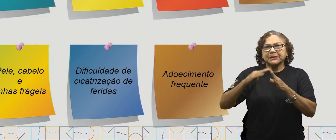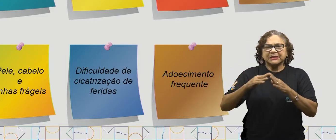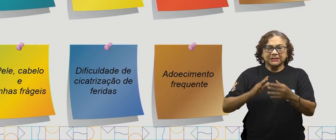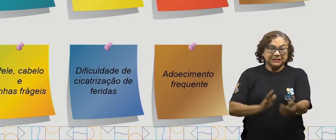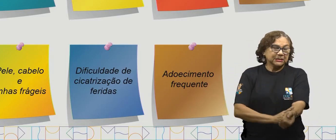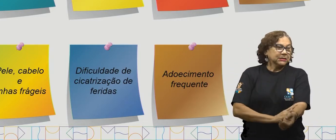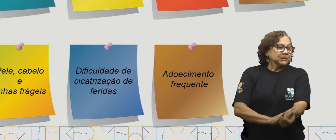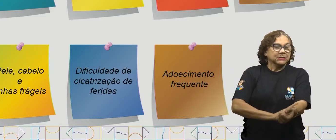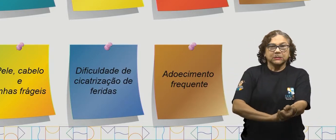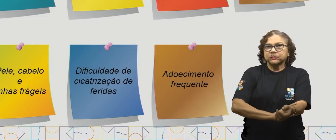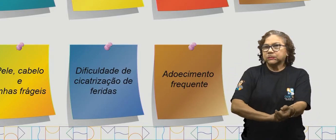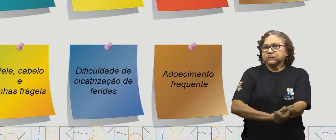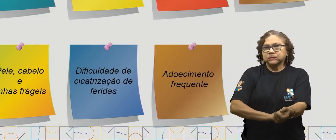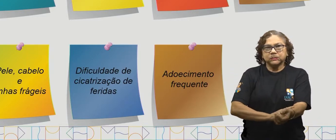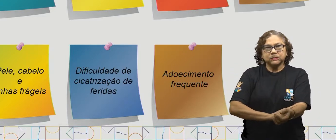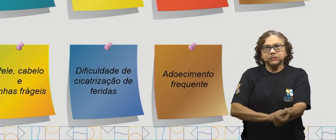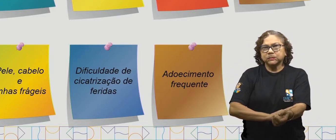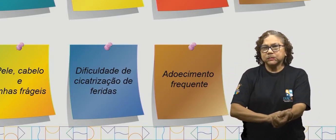irritabilidade,